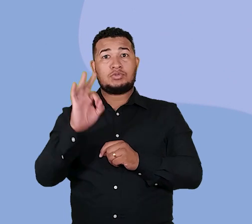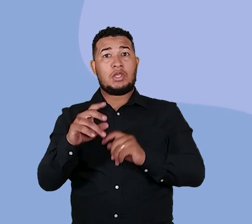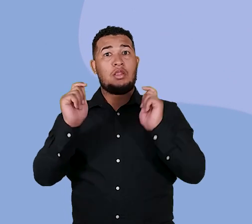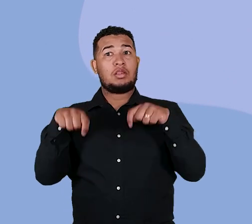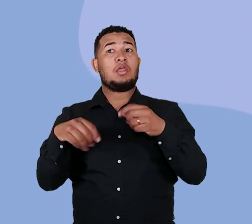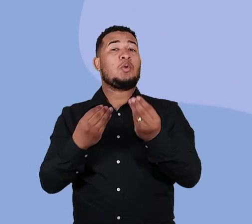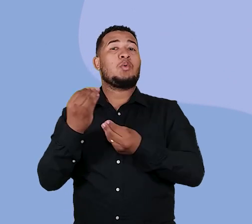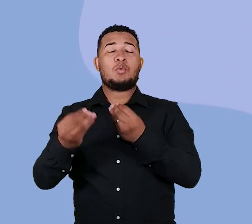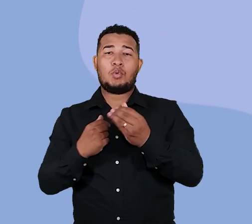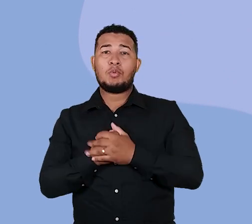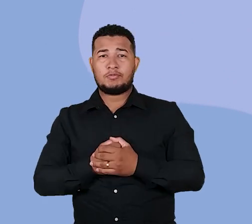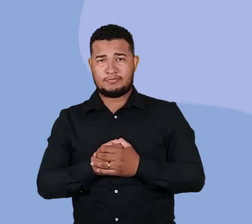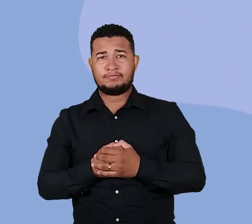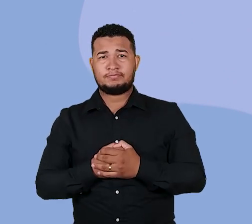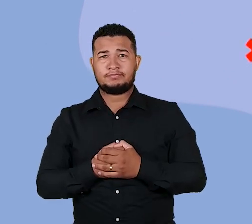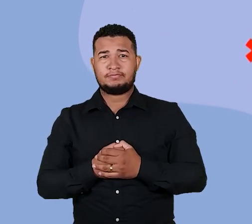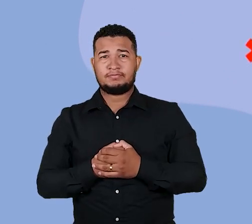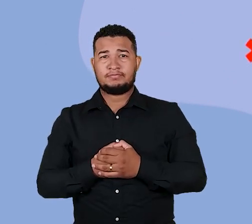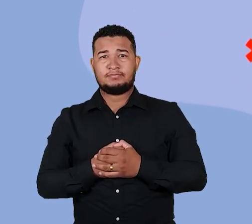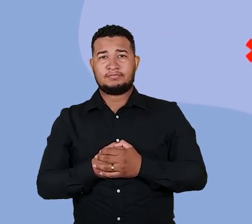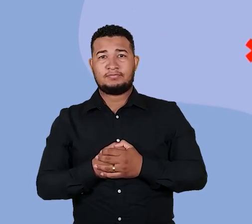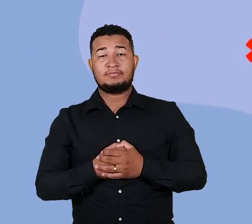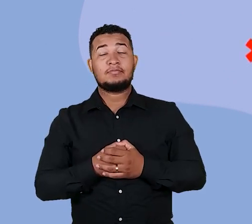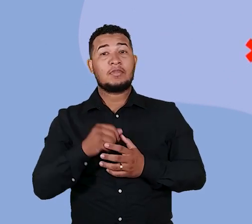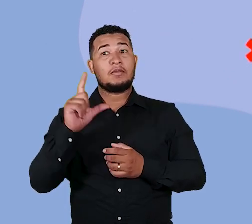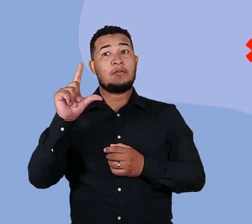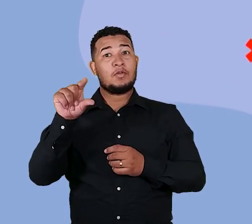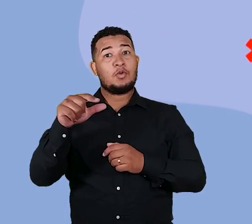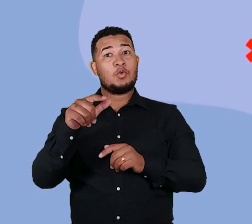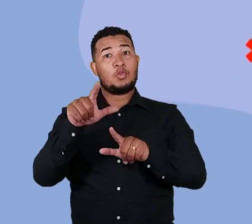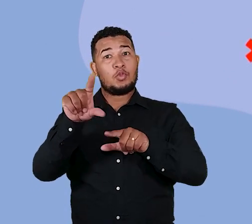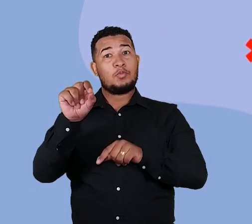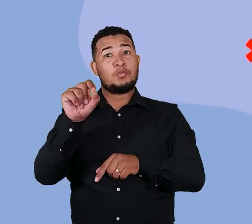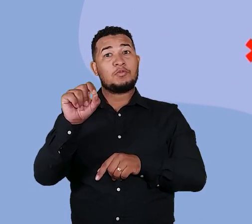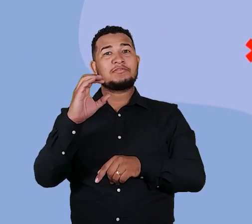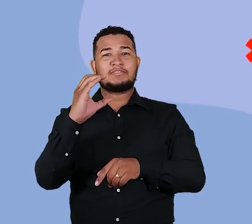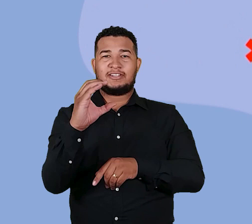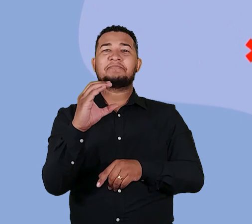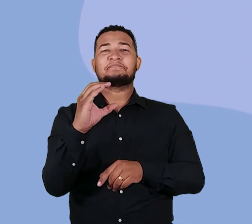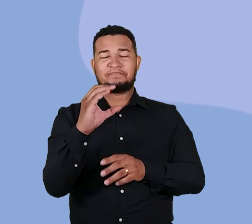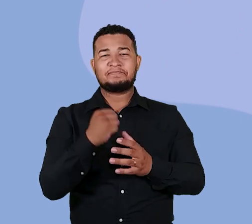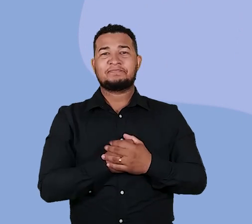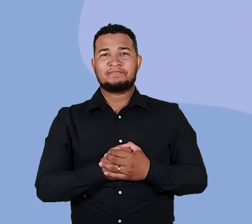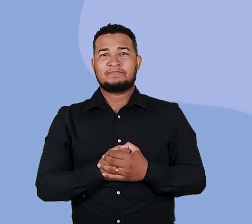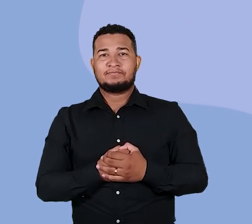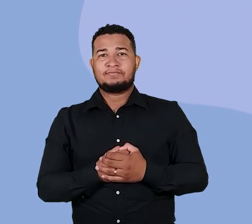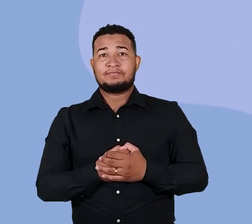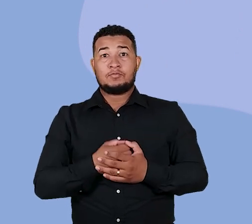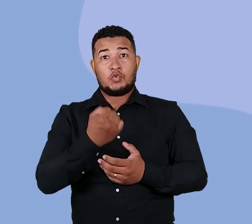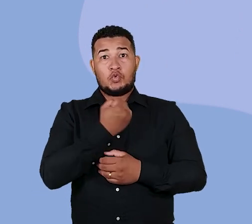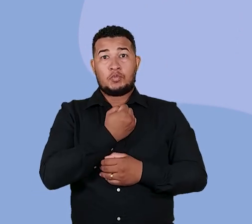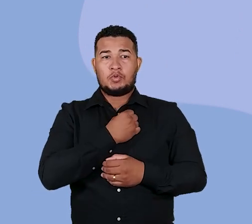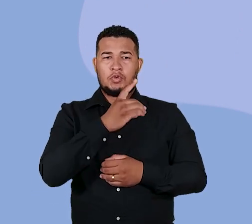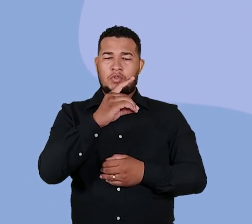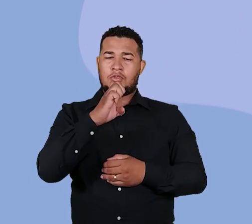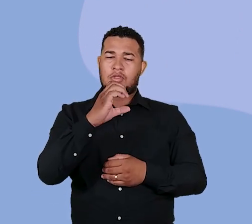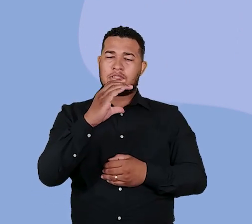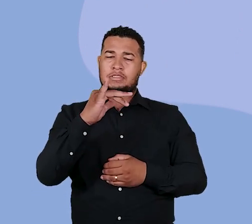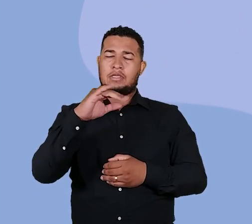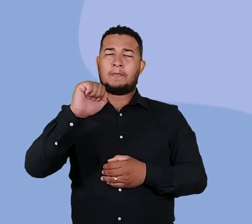ser representado de que forma decimal? Tá aí, ó, opção C. É ou não é? E